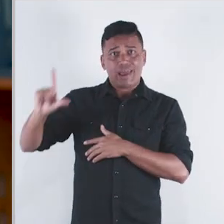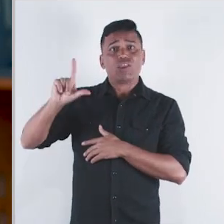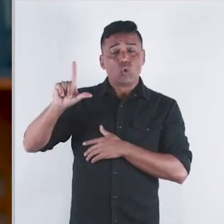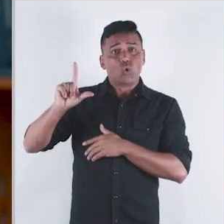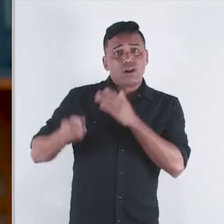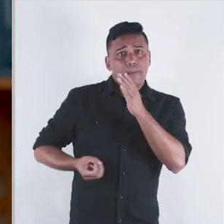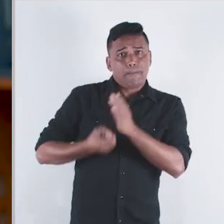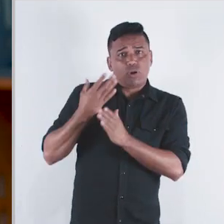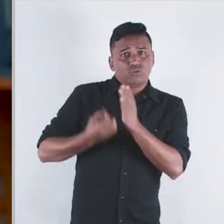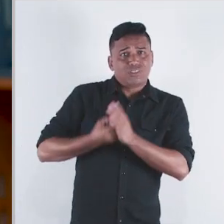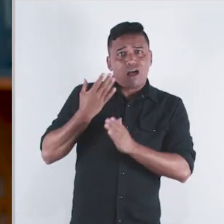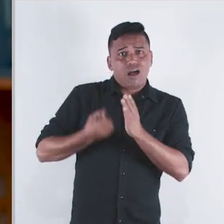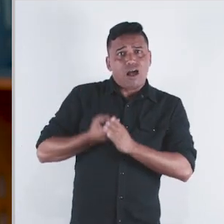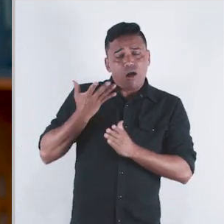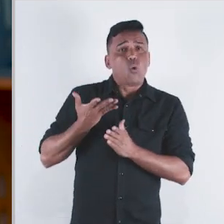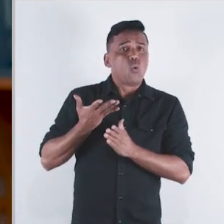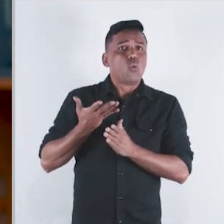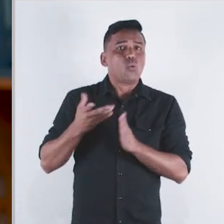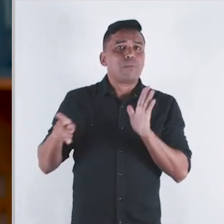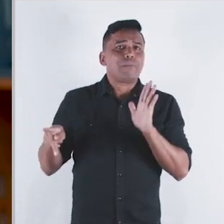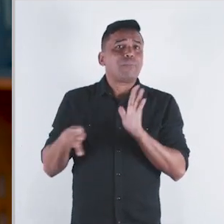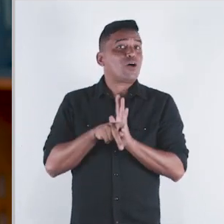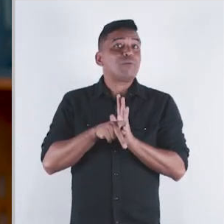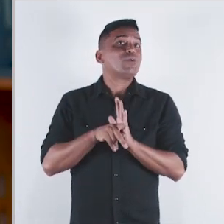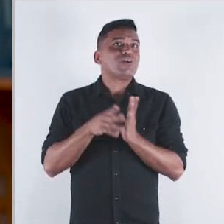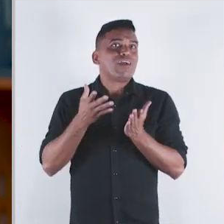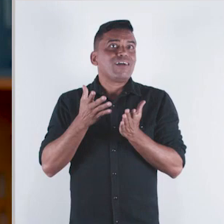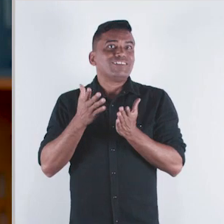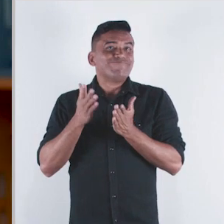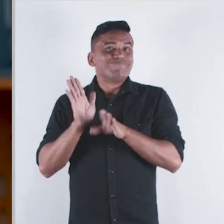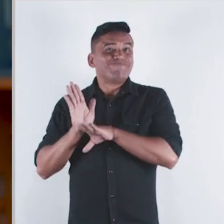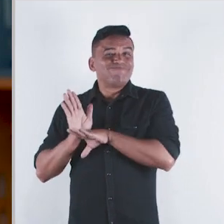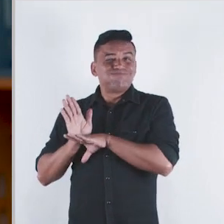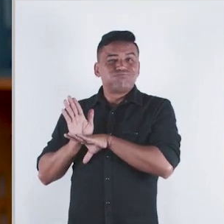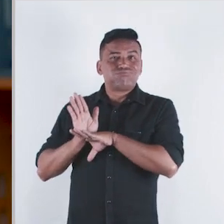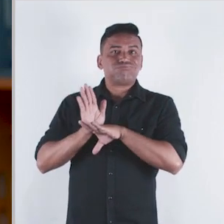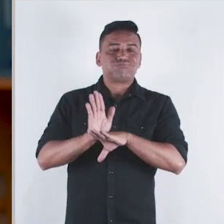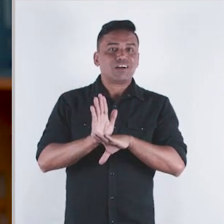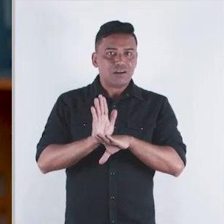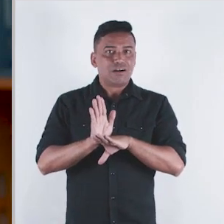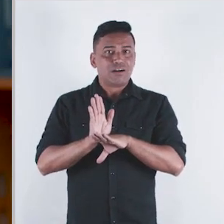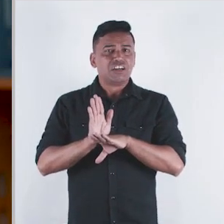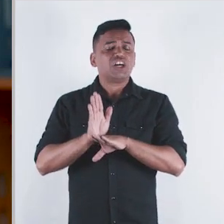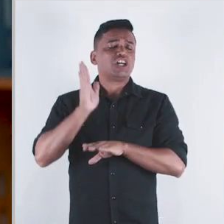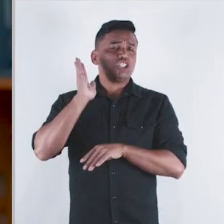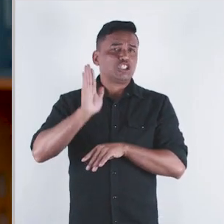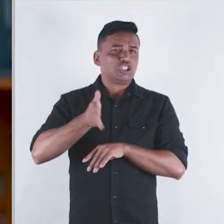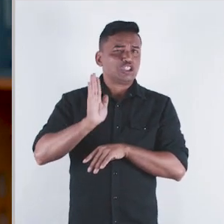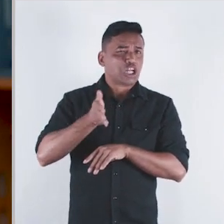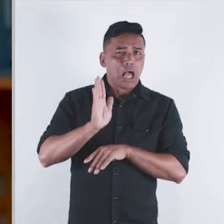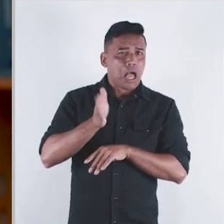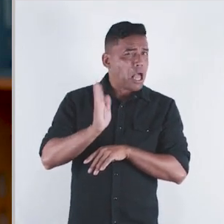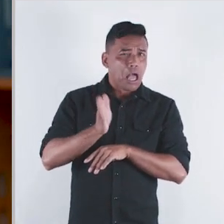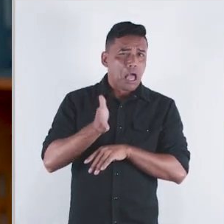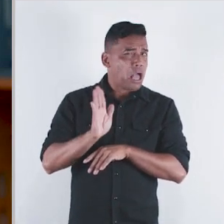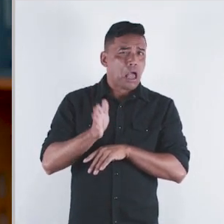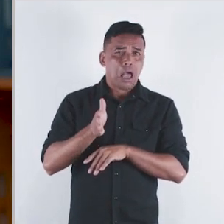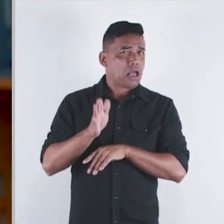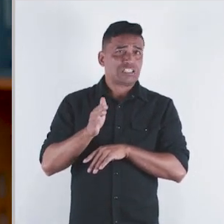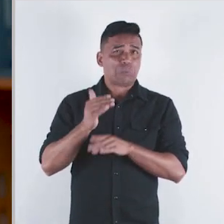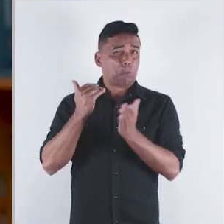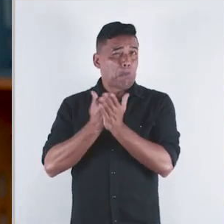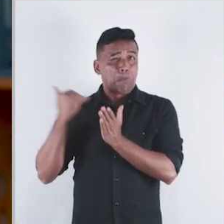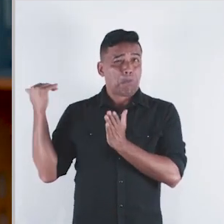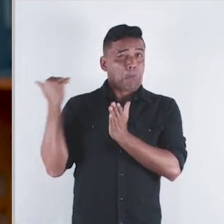produção literária, a um suporte, então, que, digamos assim, já foi não superado, né,